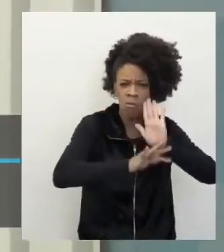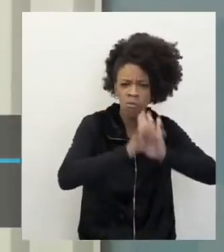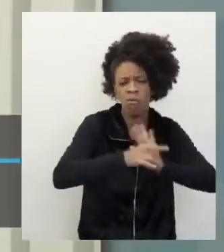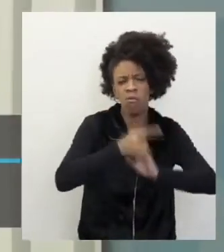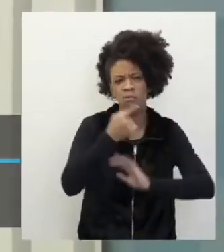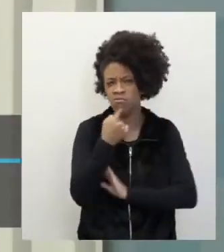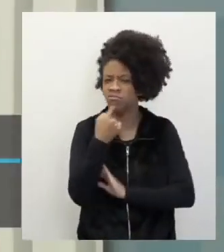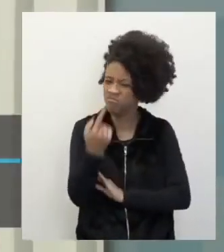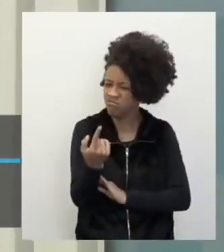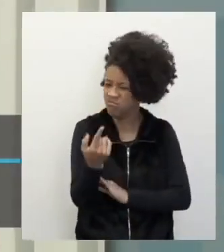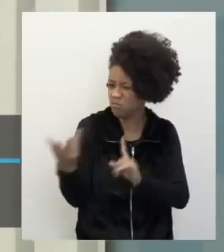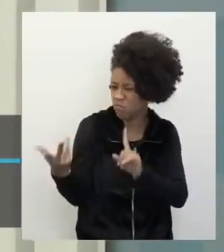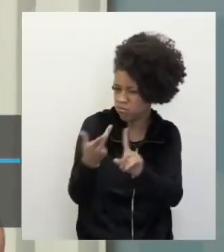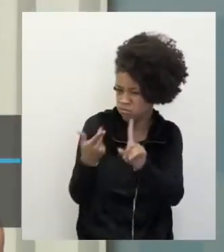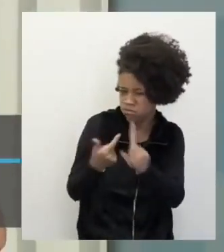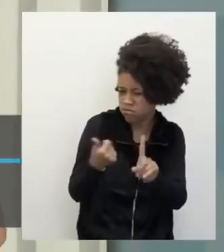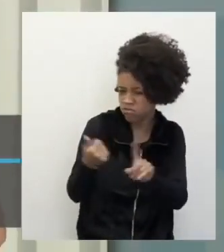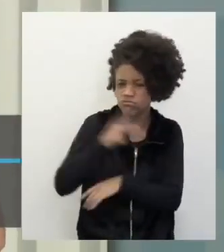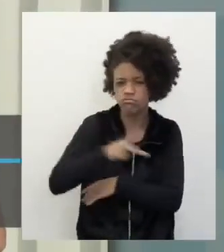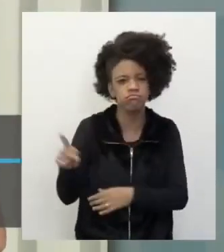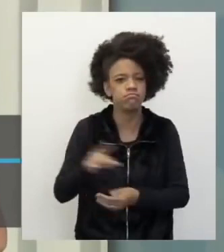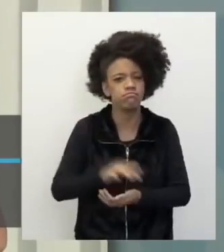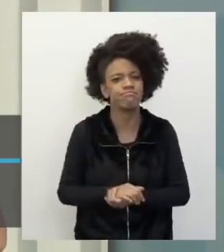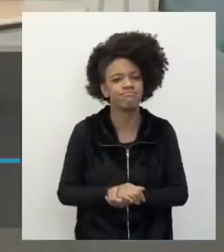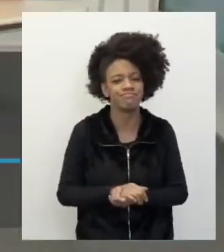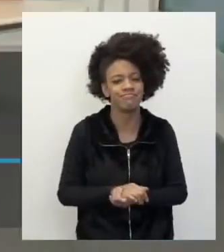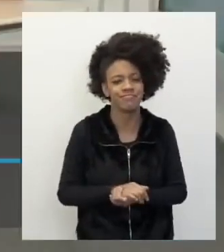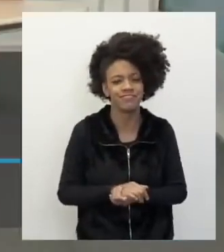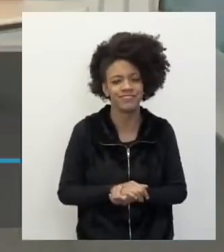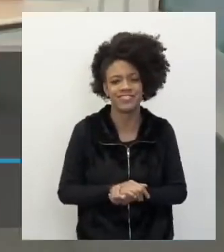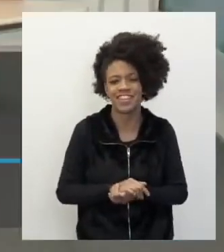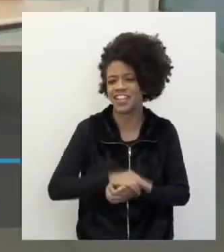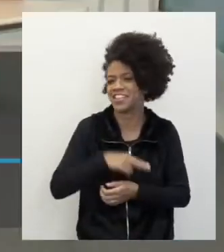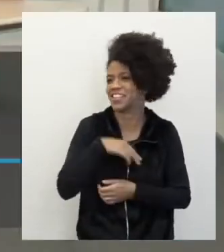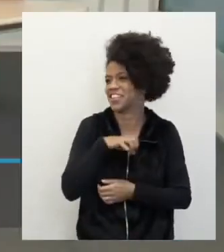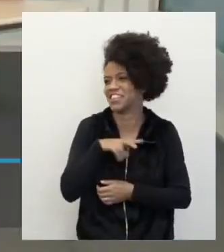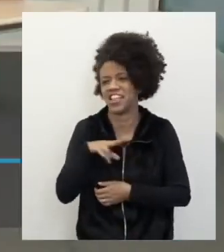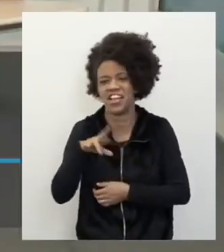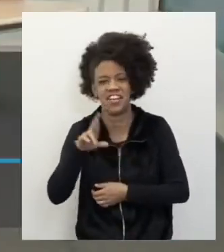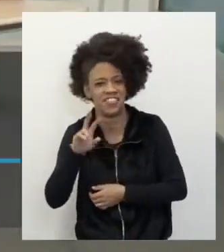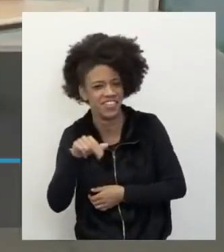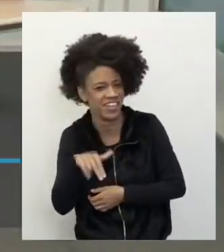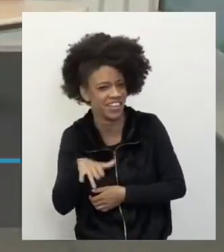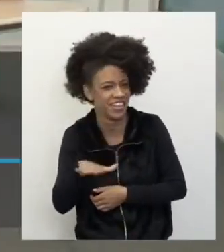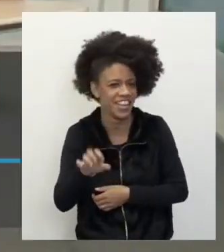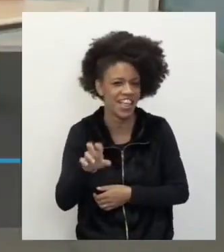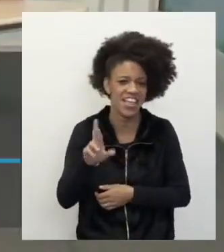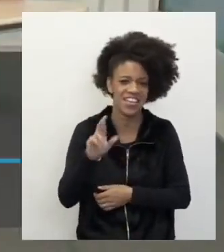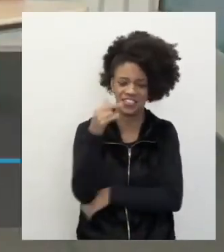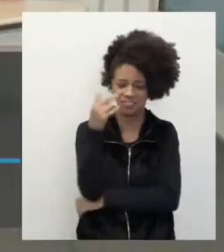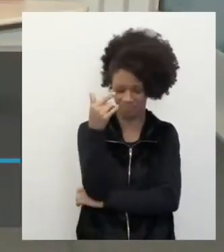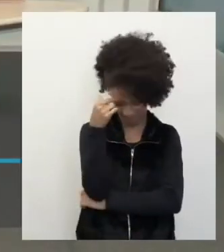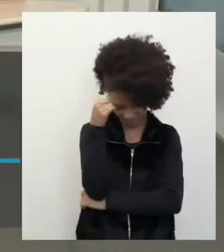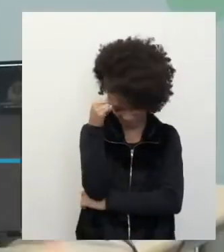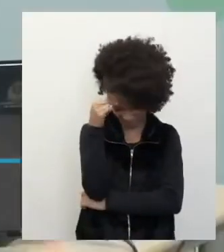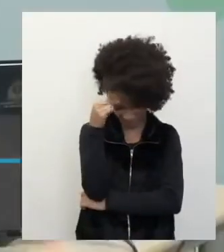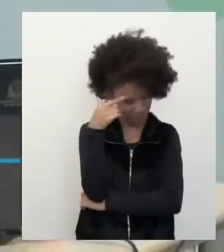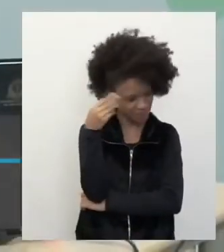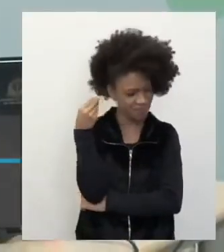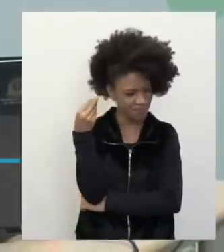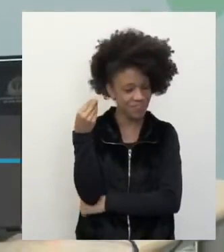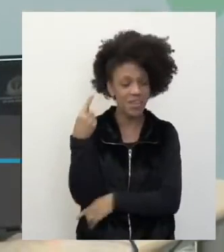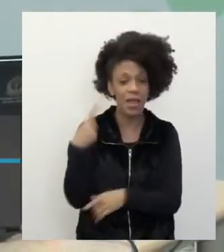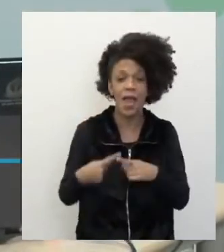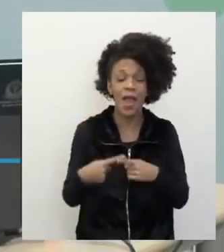se convence a ser professor? Nossa, eu tô aqui, never, never, never. Meu Deus do céu, gente, eu tô rindo aqui. Porque